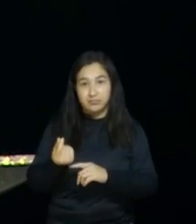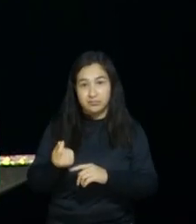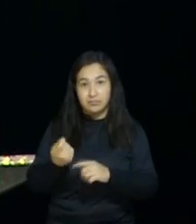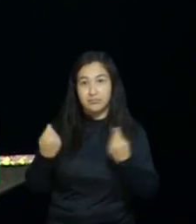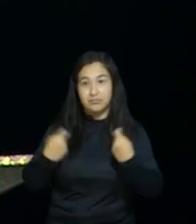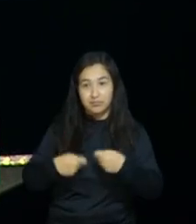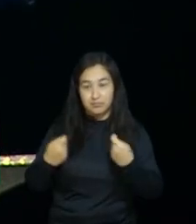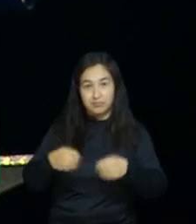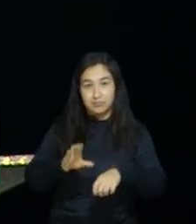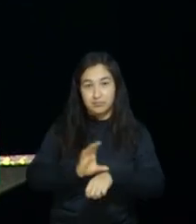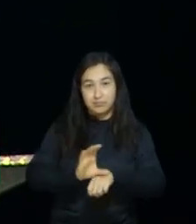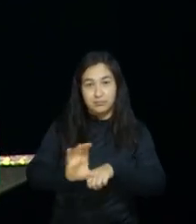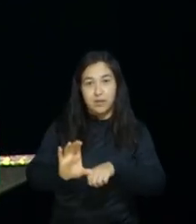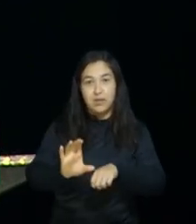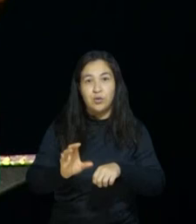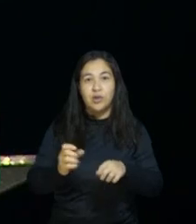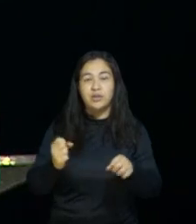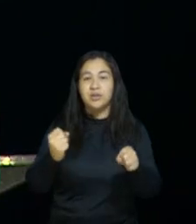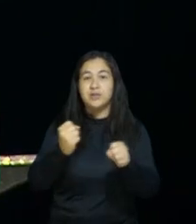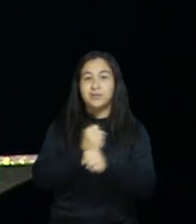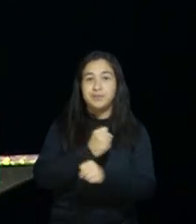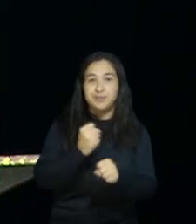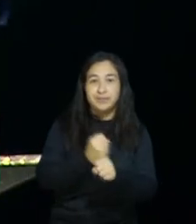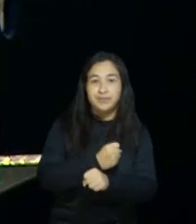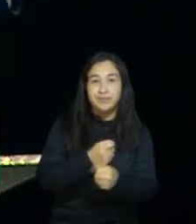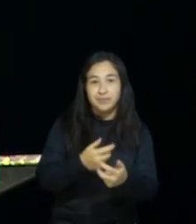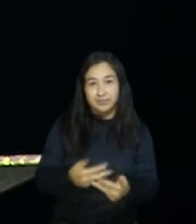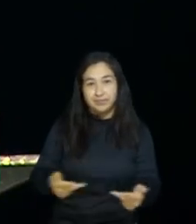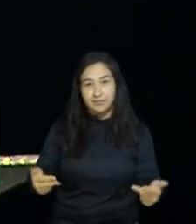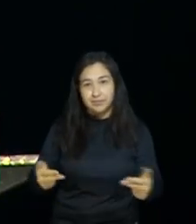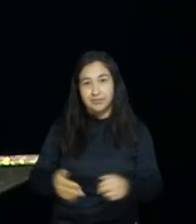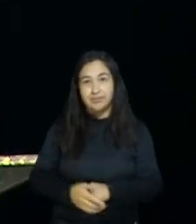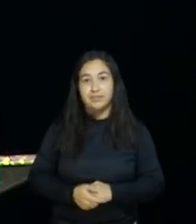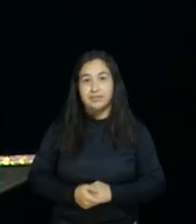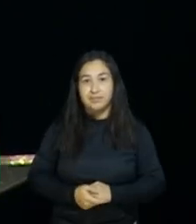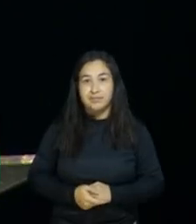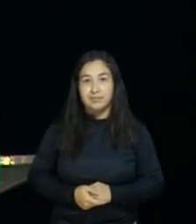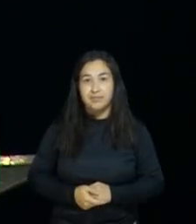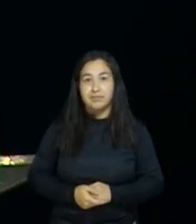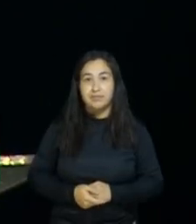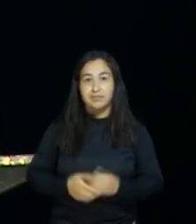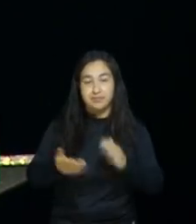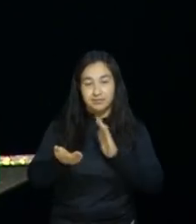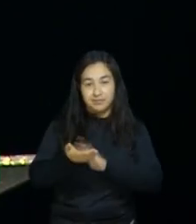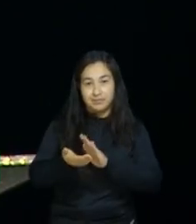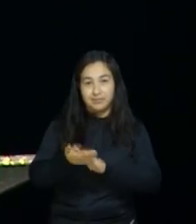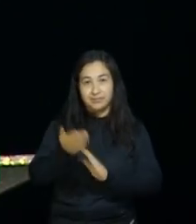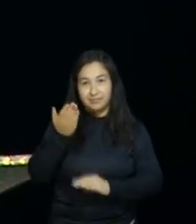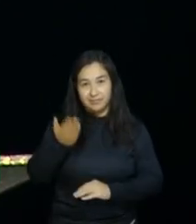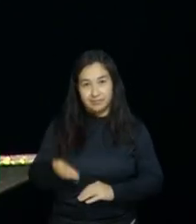papel. Muito obrigado, presidente, mais uma vez, pela sua atitude. Muito obrigado.